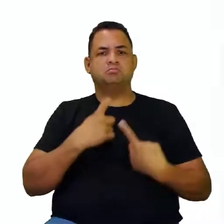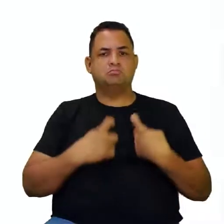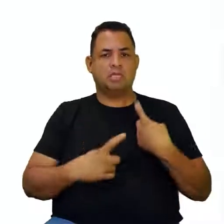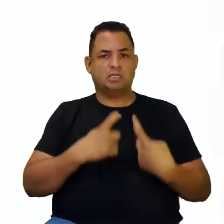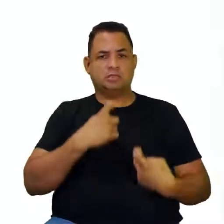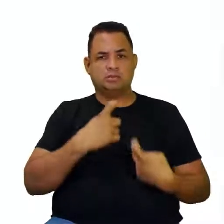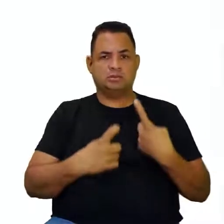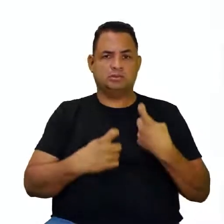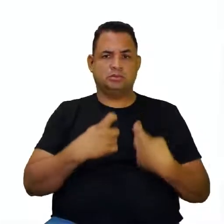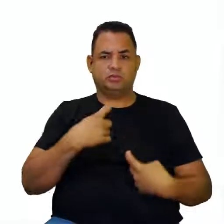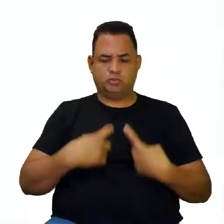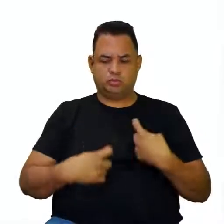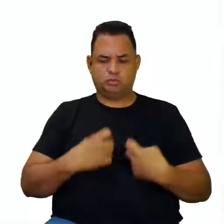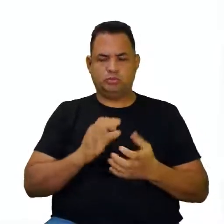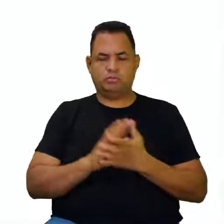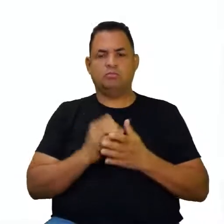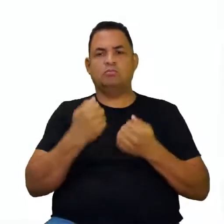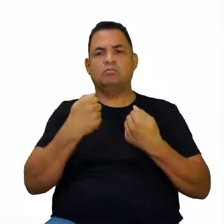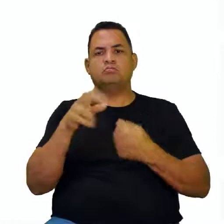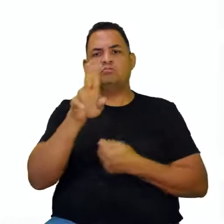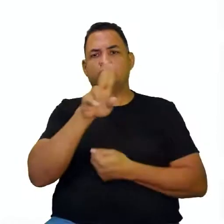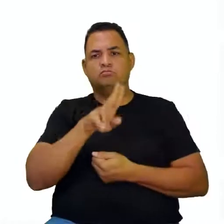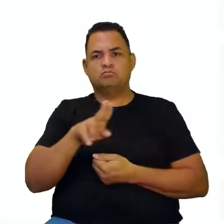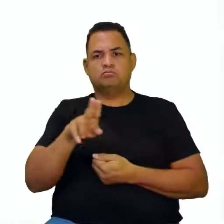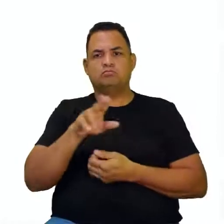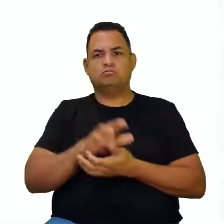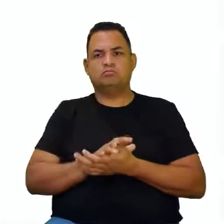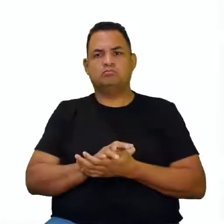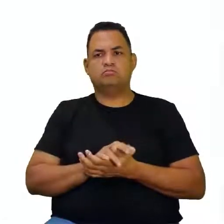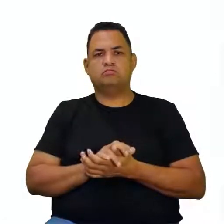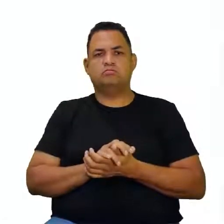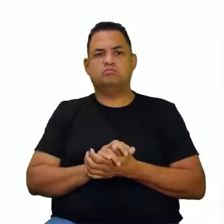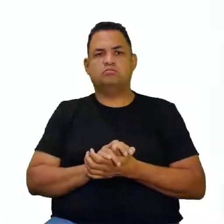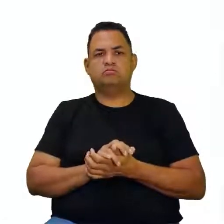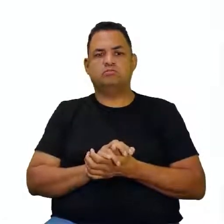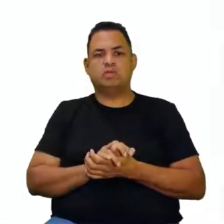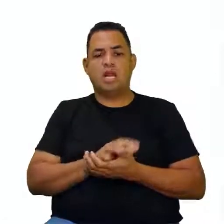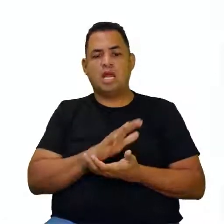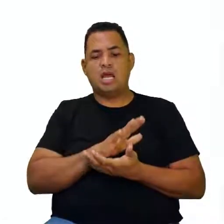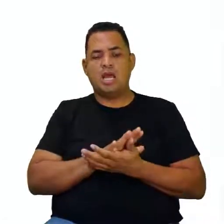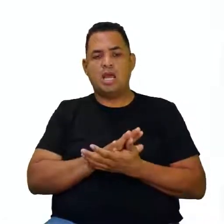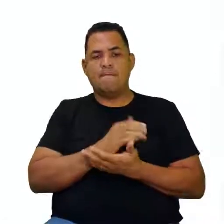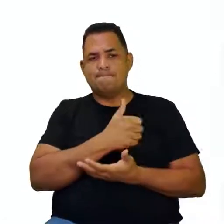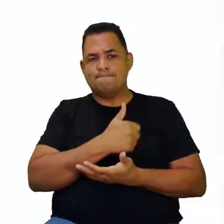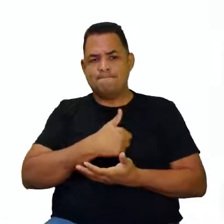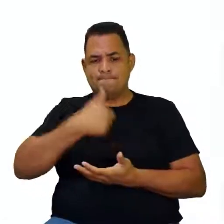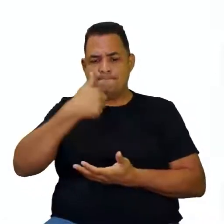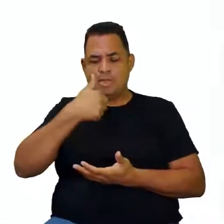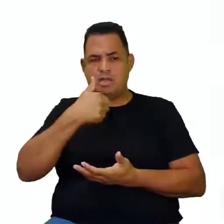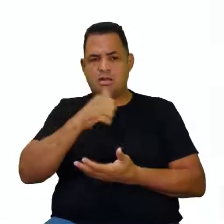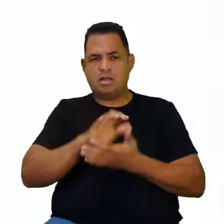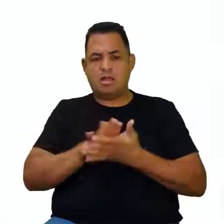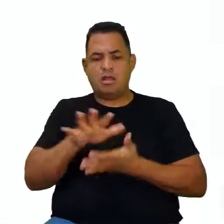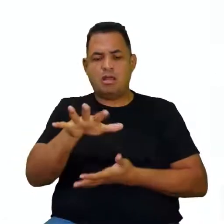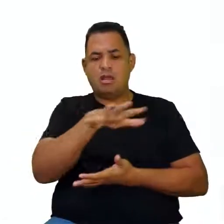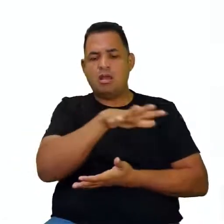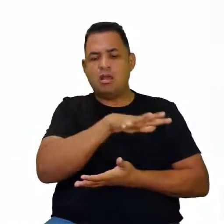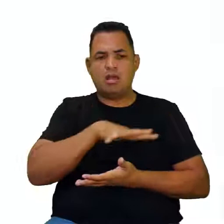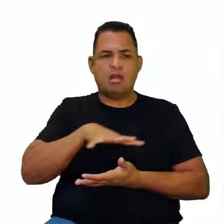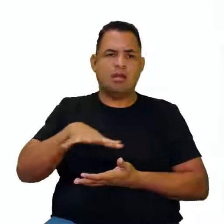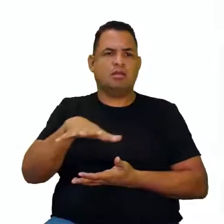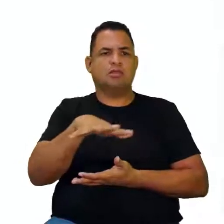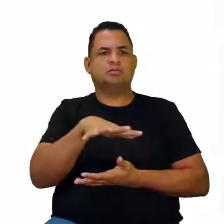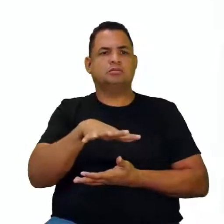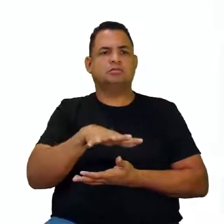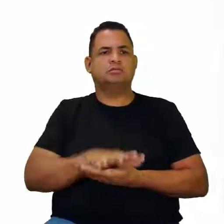essas bactérias poderiam ser utilizadas para recuperar áreas contaminadas com, aí 2